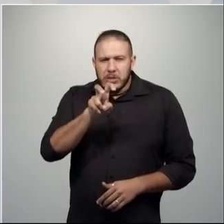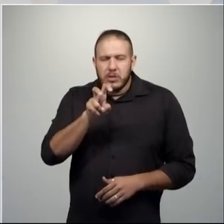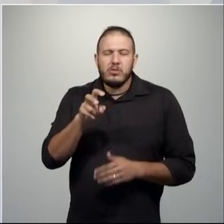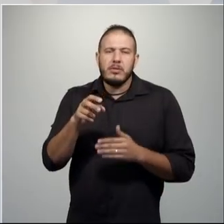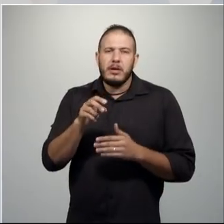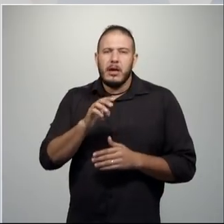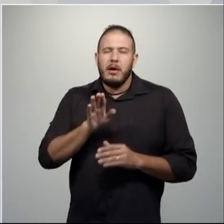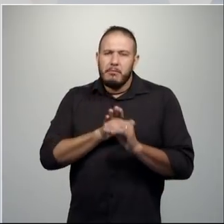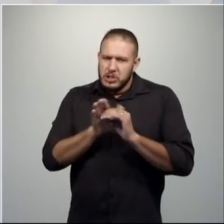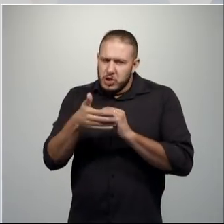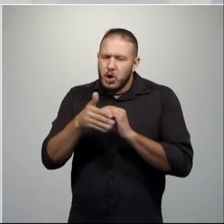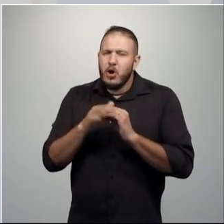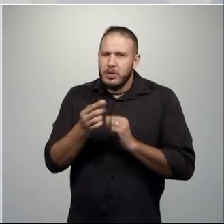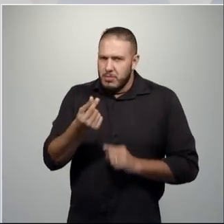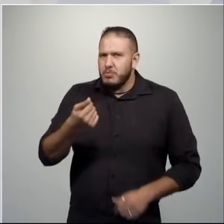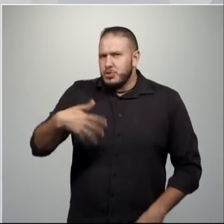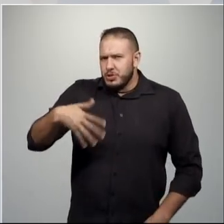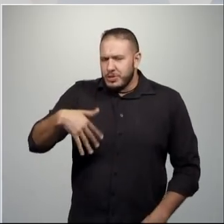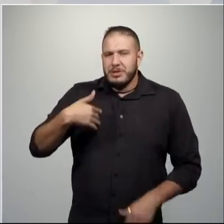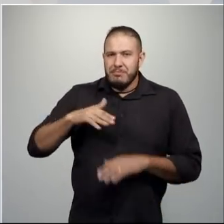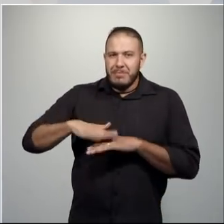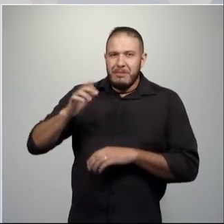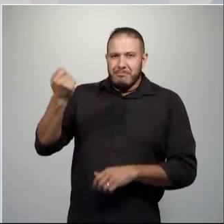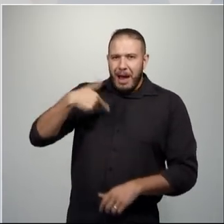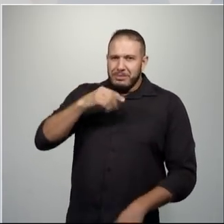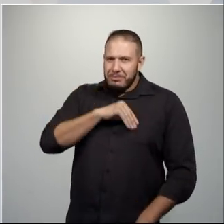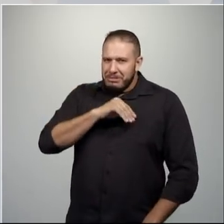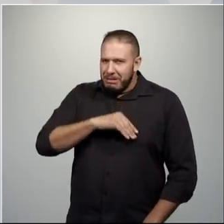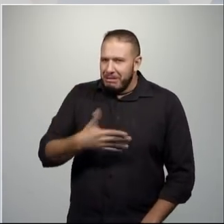contas em dinheiro bem mais meu salário